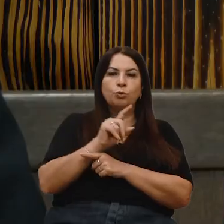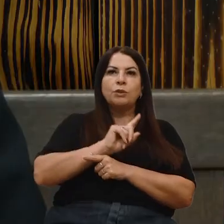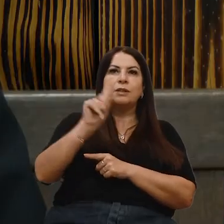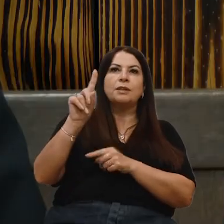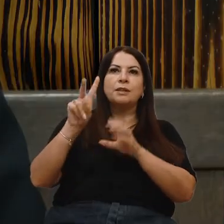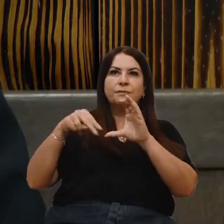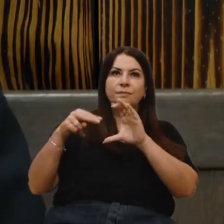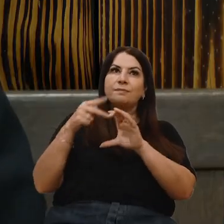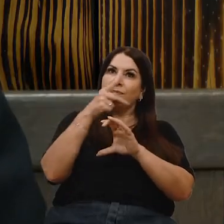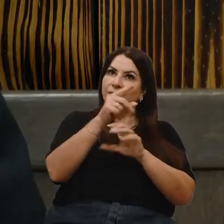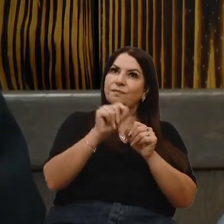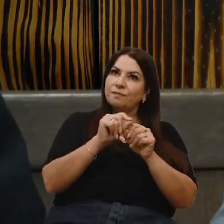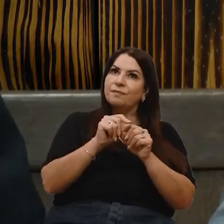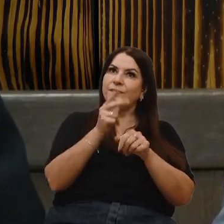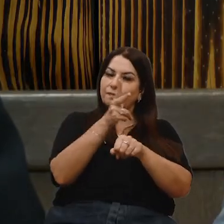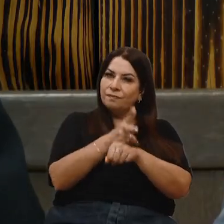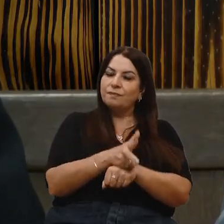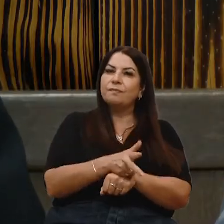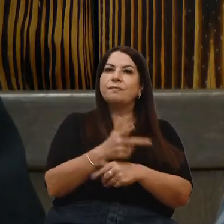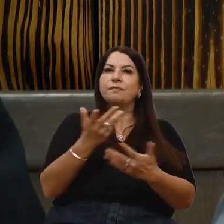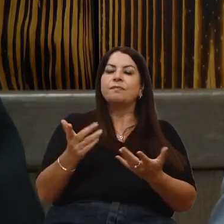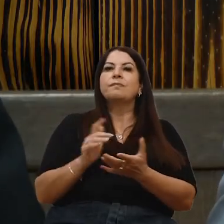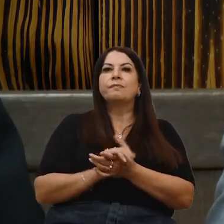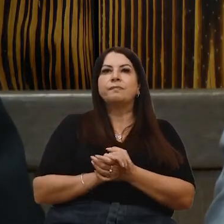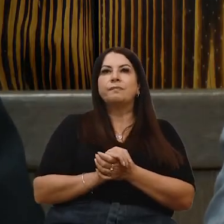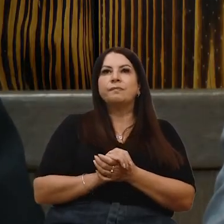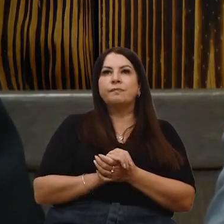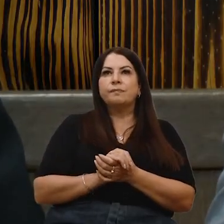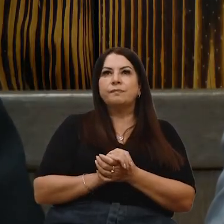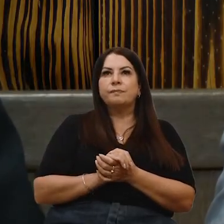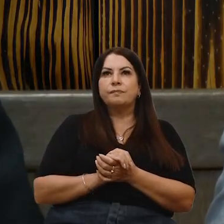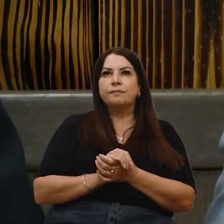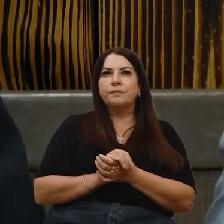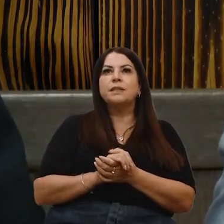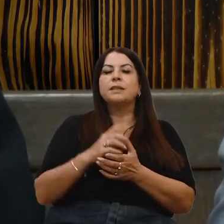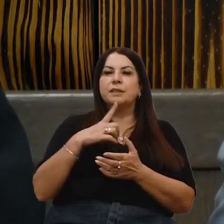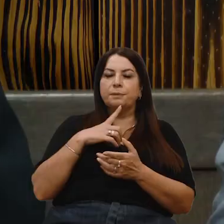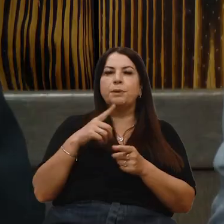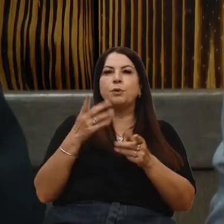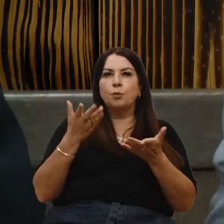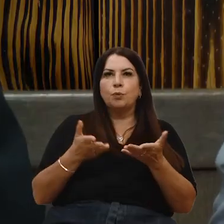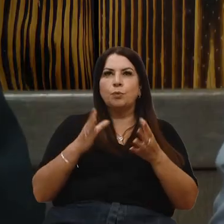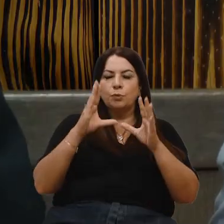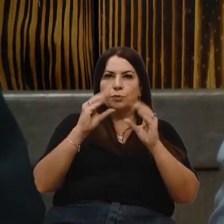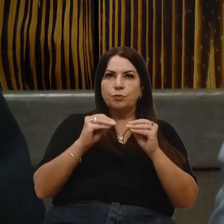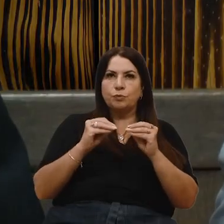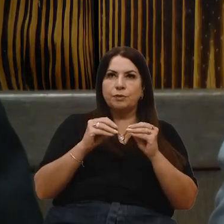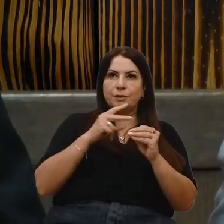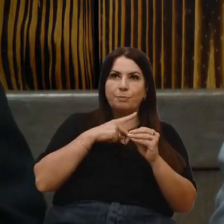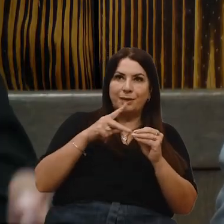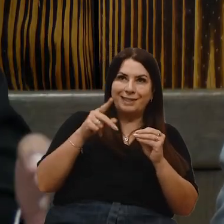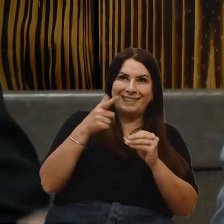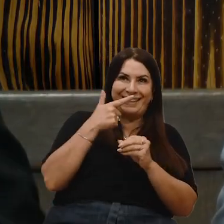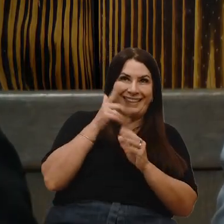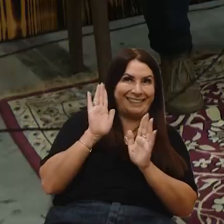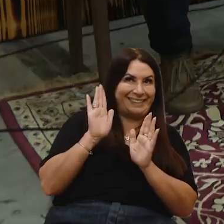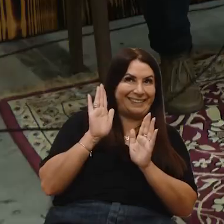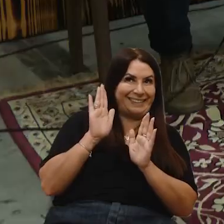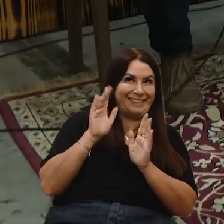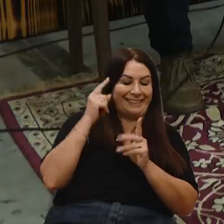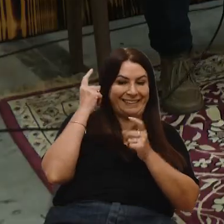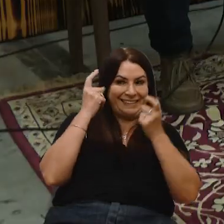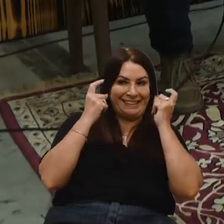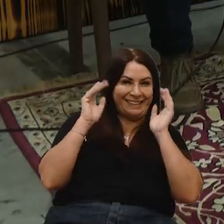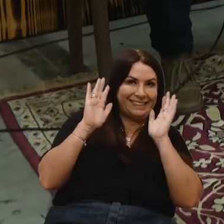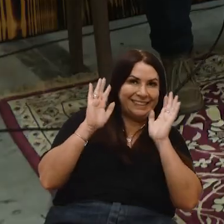TV Câmara lá fazer a transmissão da parte. Então, a gente também, hoje à noite... O presidente Bertotto deu uma risada, que ele